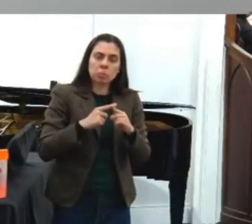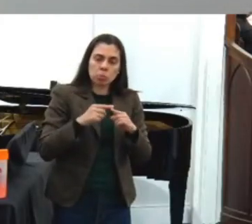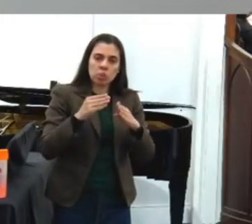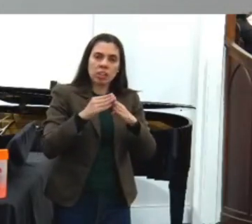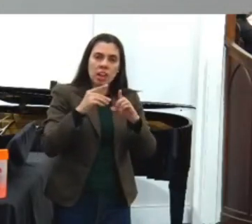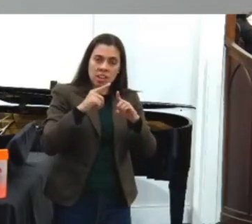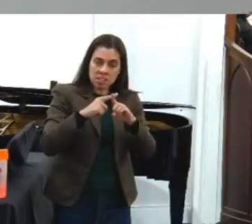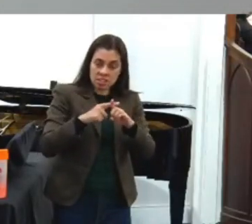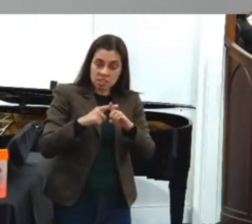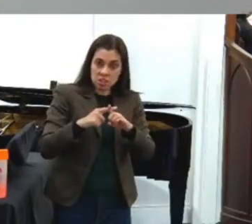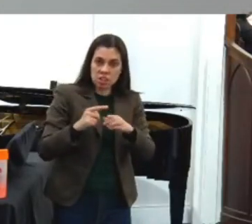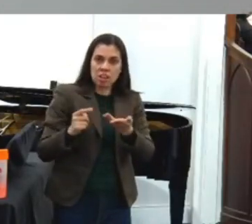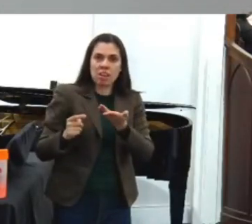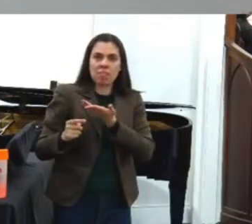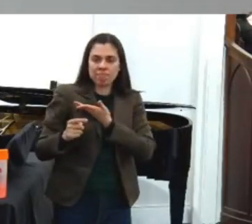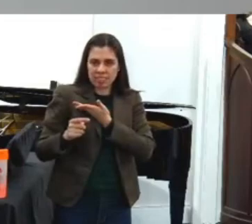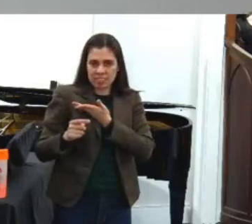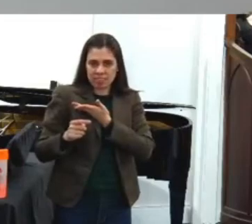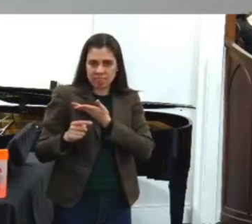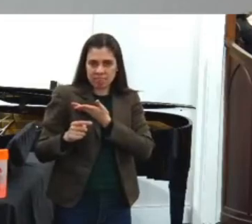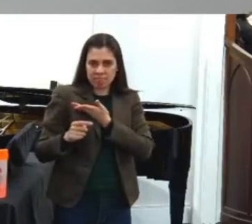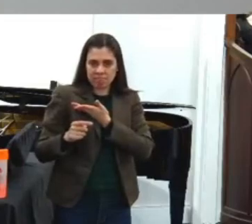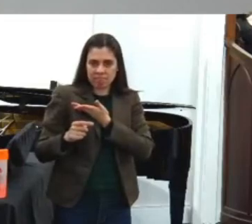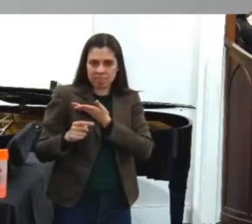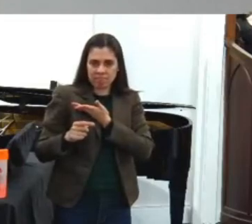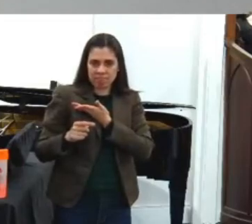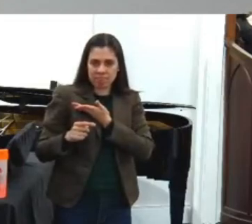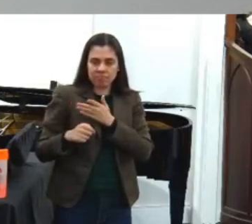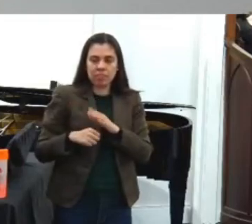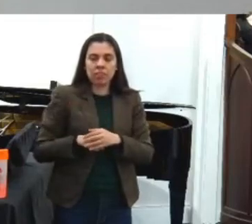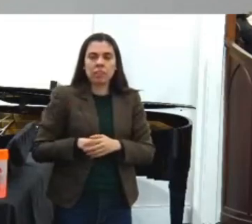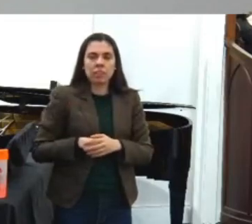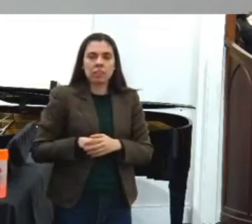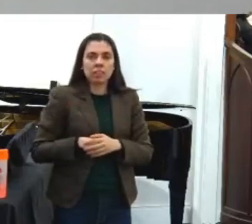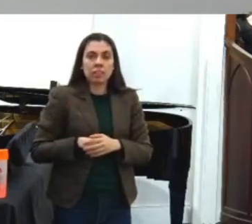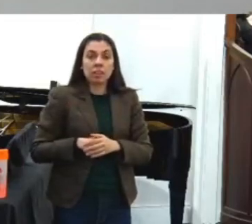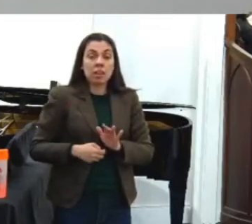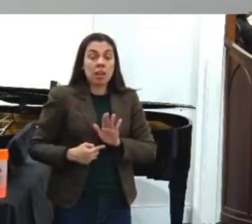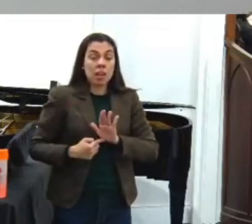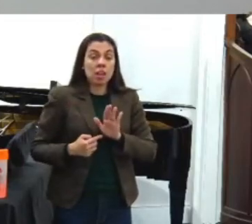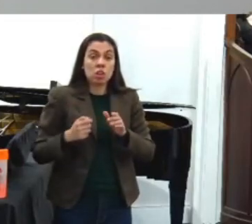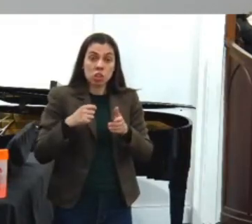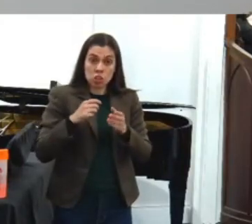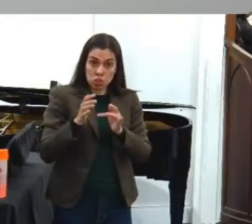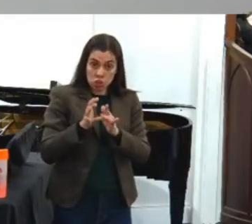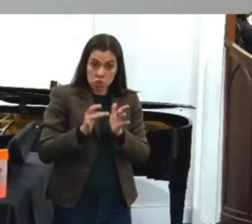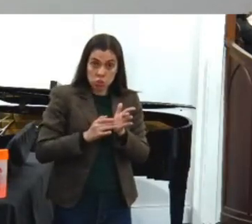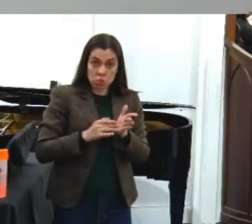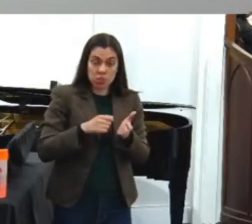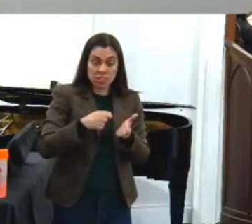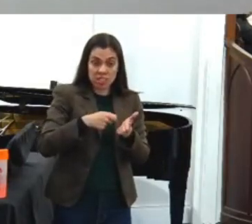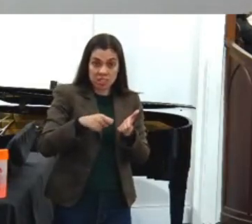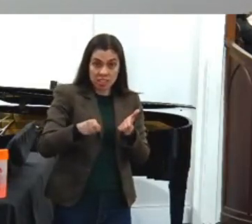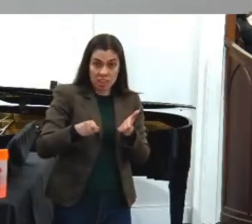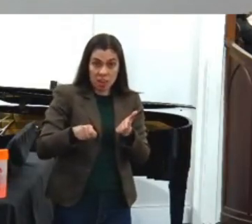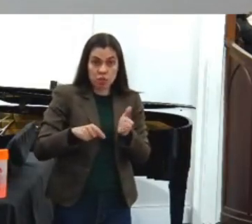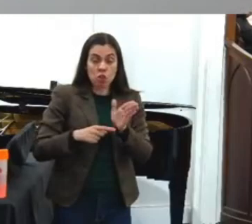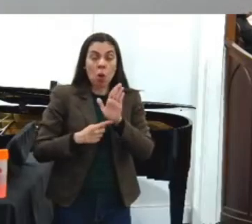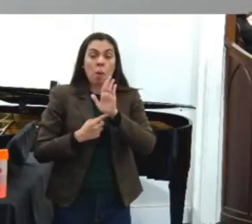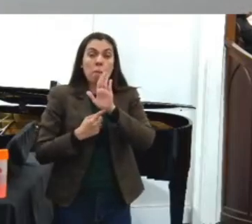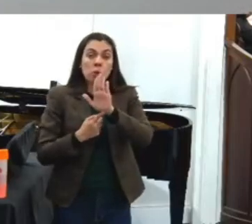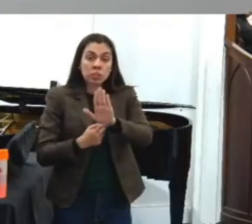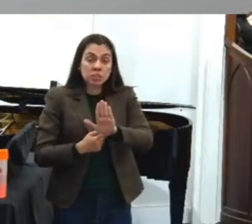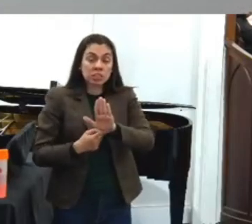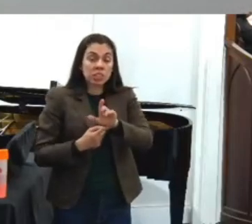estado real da vida espiritual daqueles crentes em Laodiceia. Cristo aconselha a